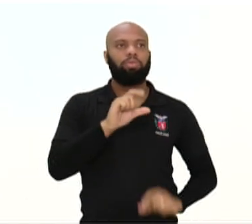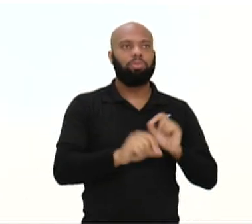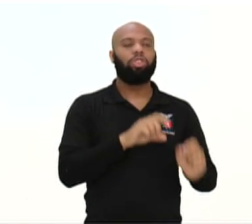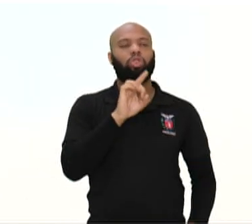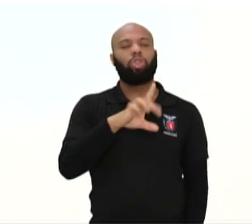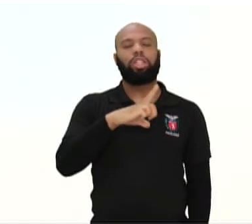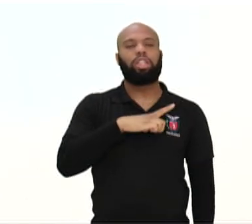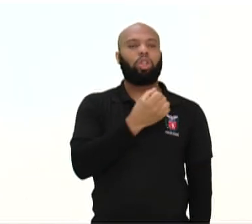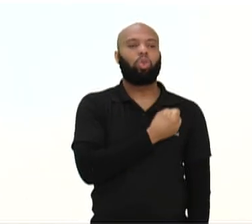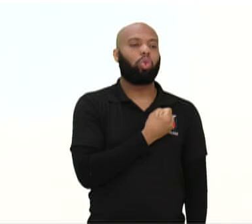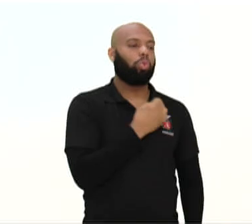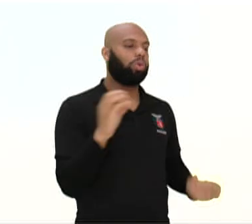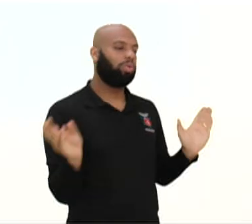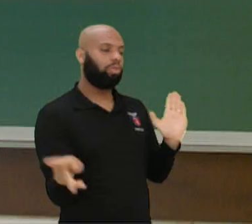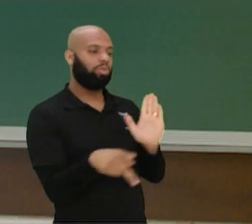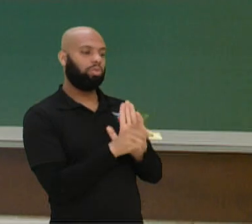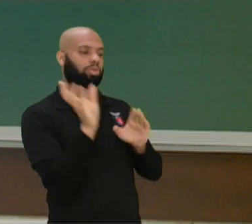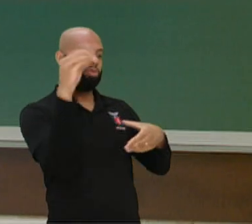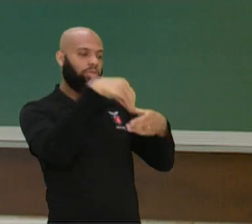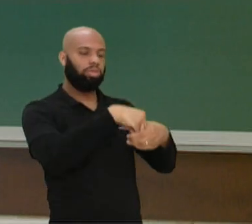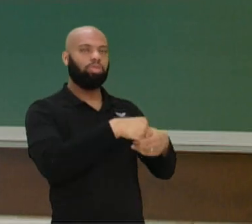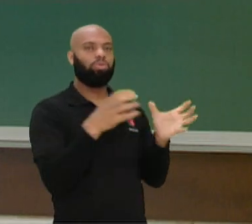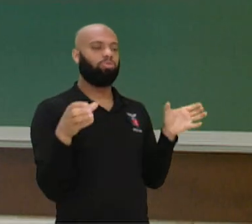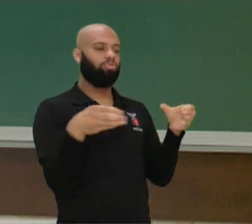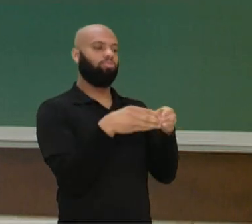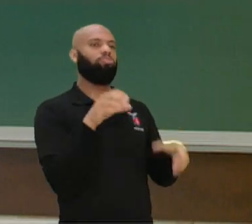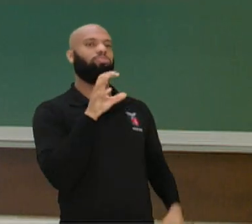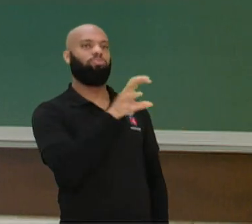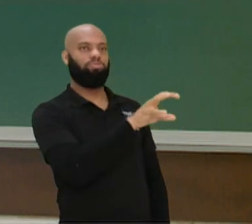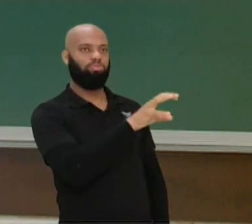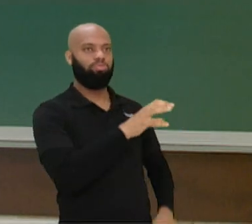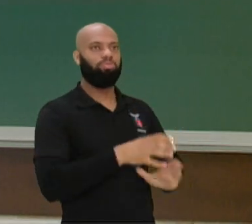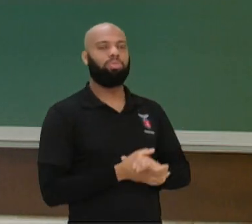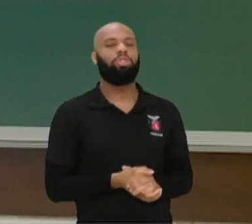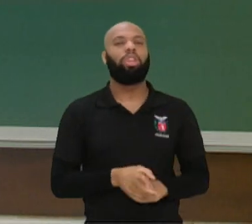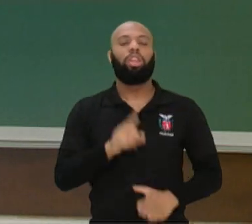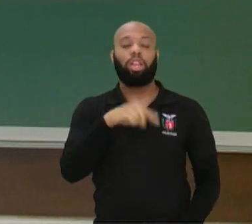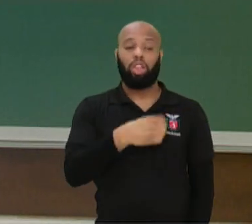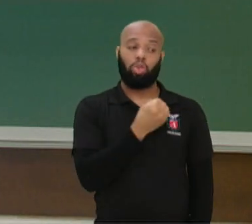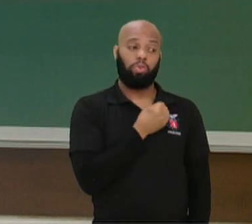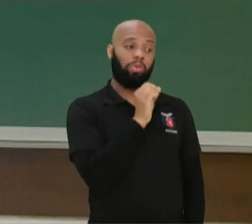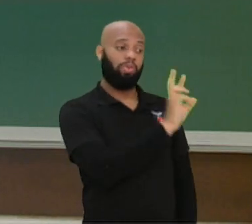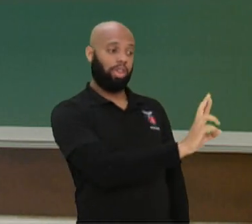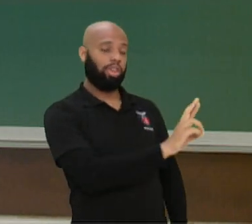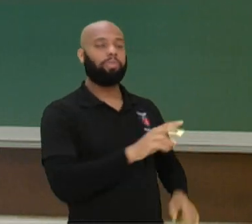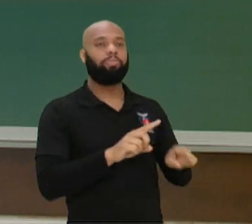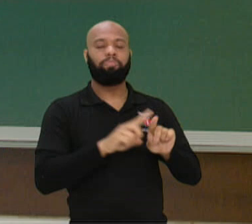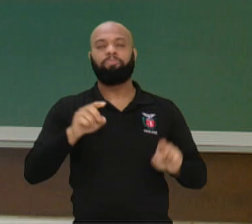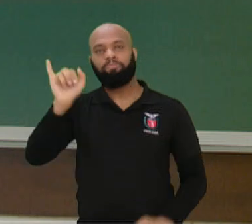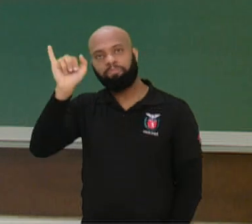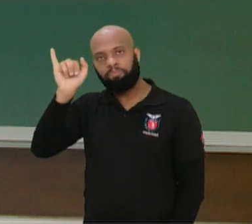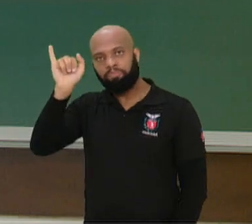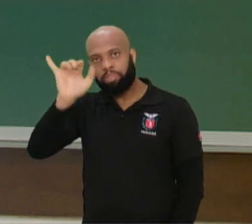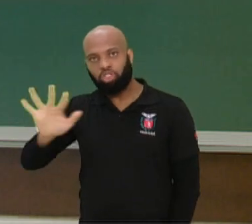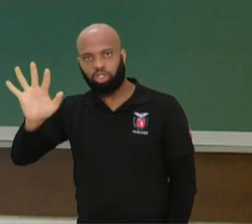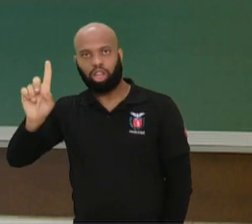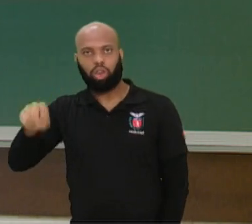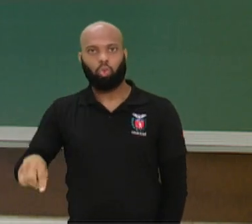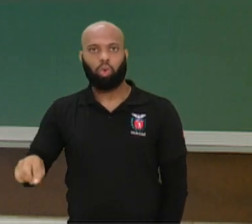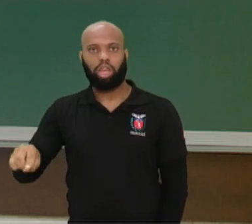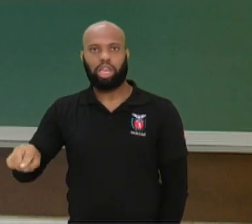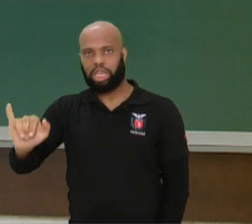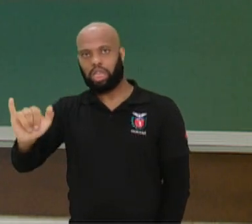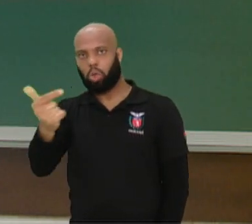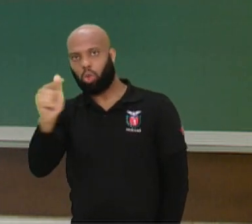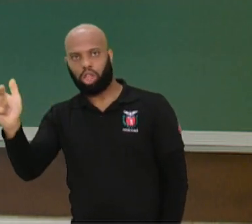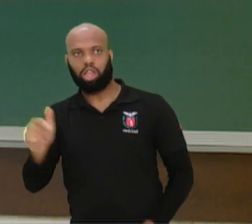um número real, que não deixa de ser um complexo também, só que daí a parte imaginária é nula. Então,